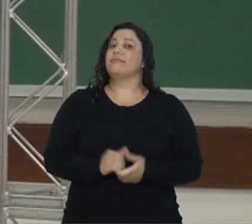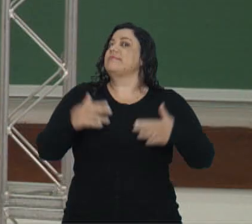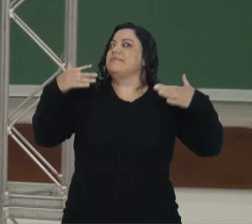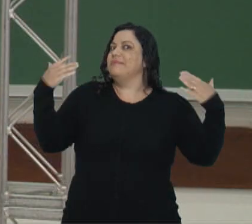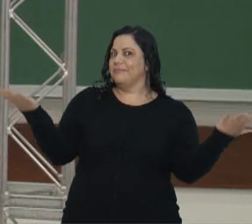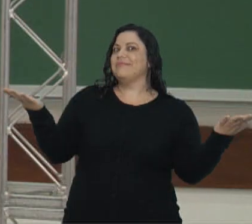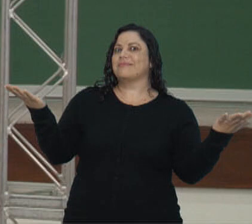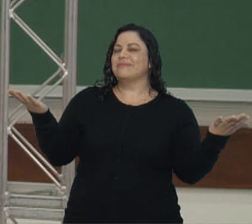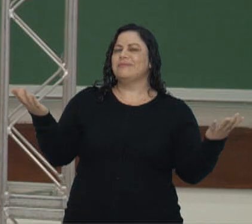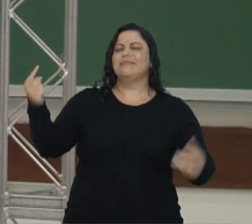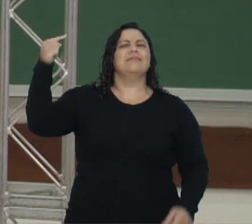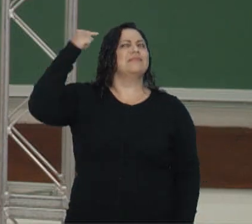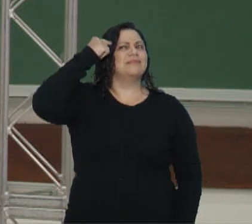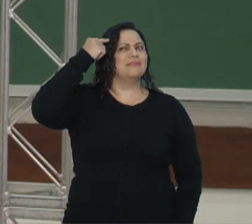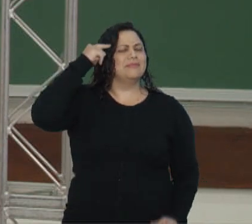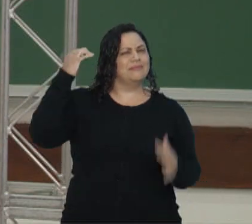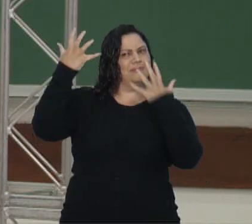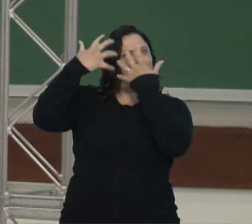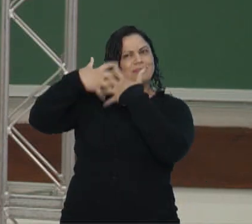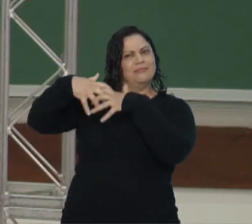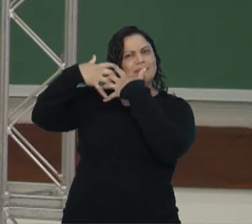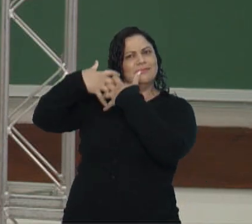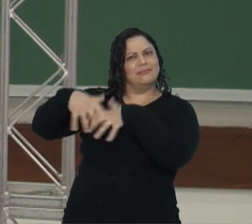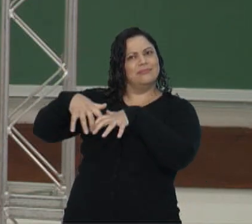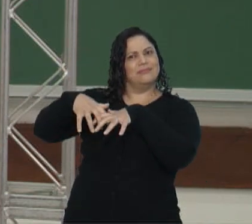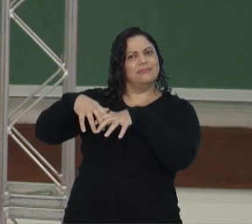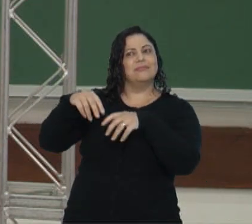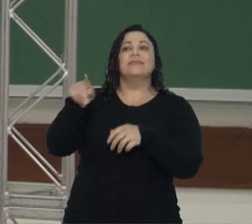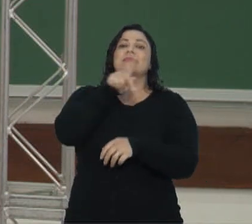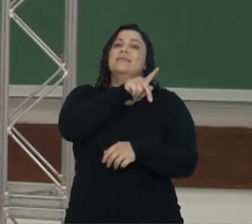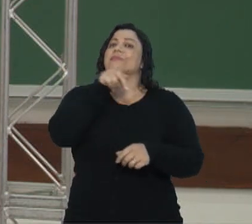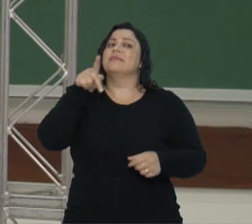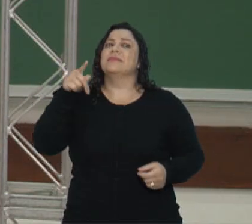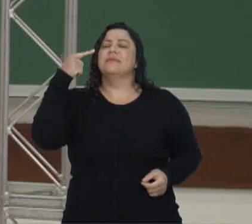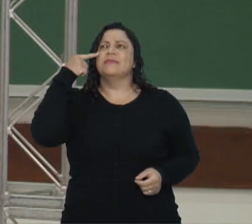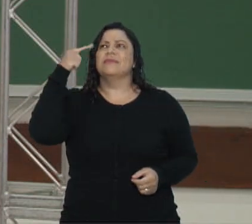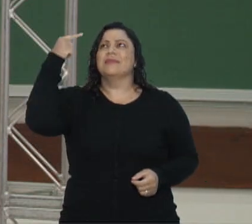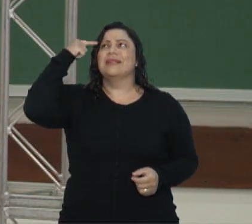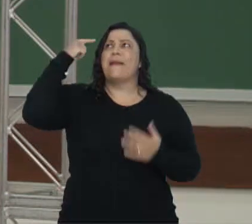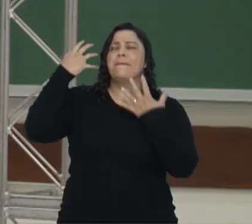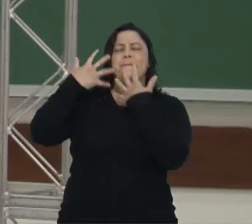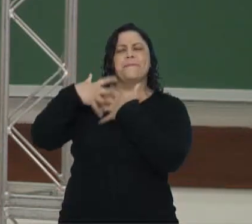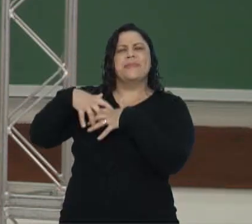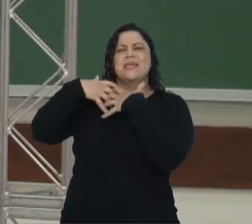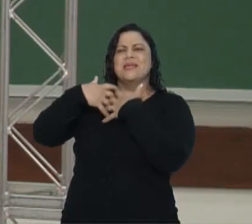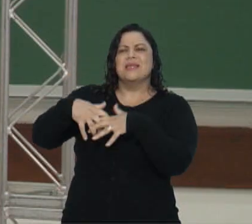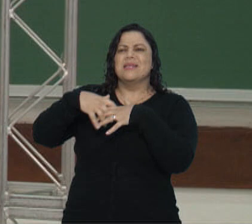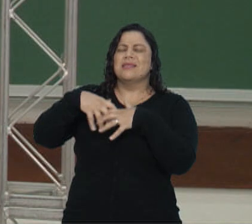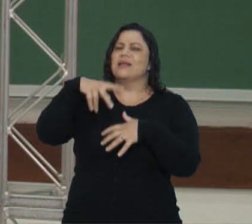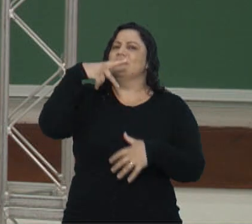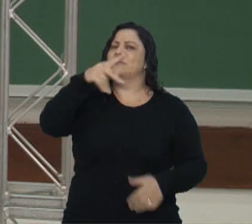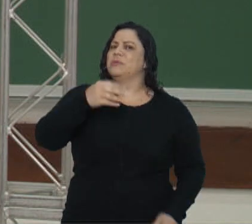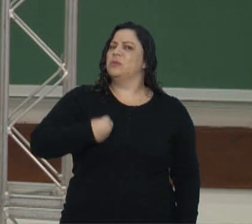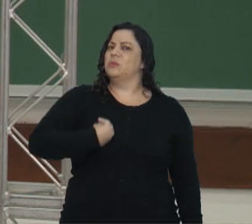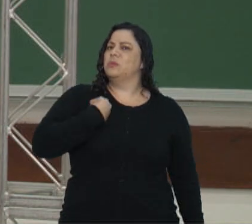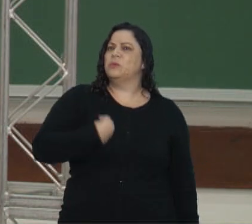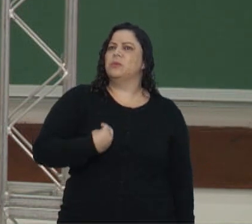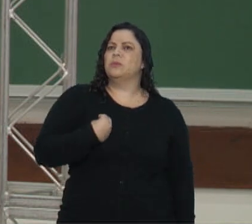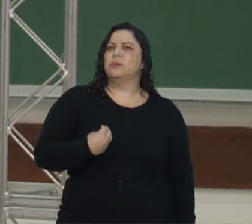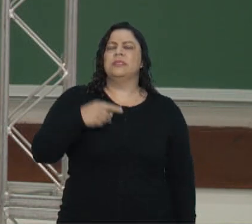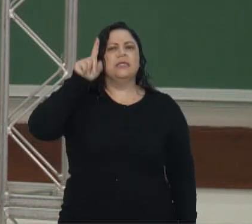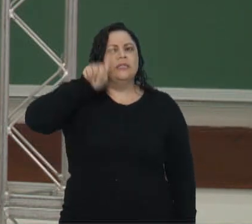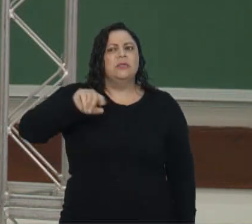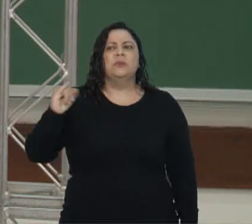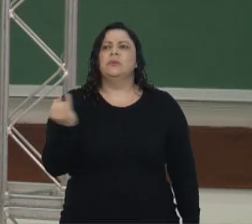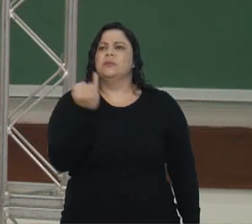E aí você pensou, gente? Olha só, a professora está trazendo você para pensar sobre a sua vida, né? Isso é muito